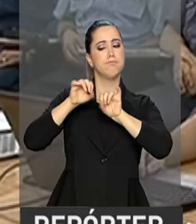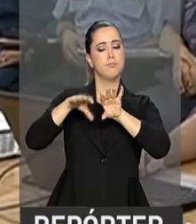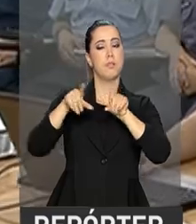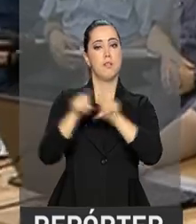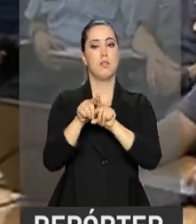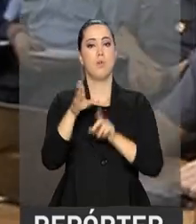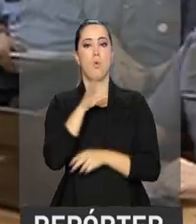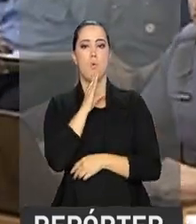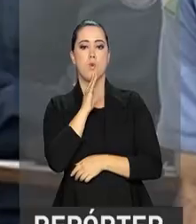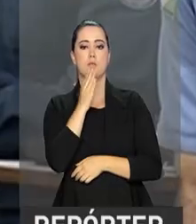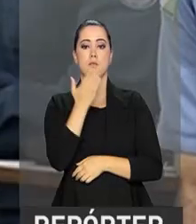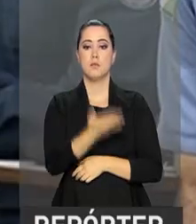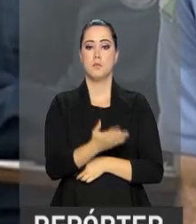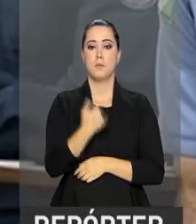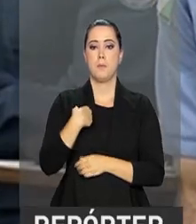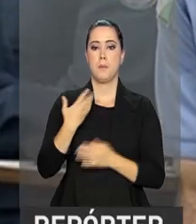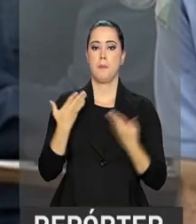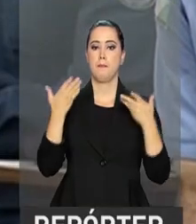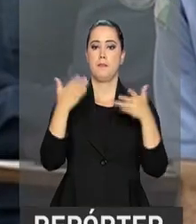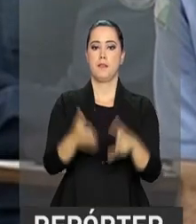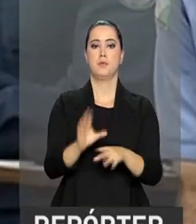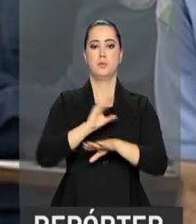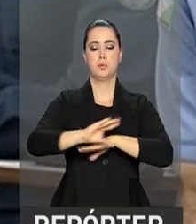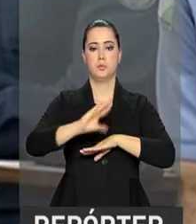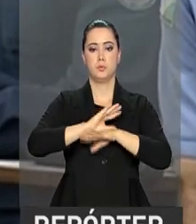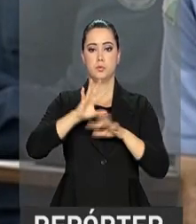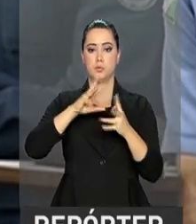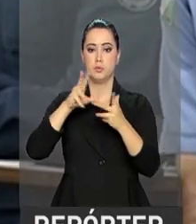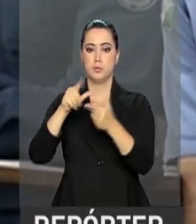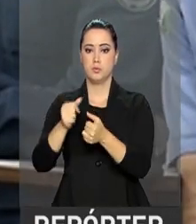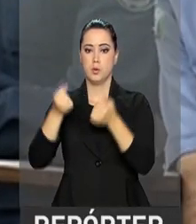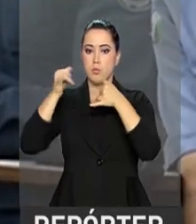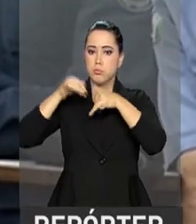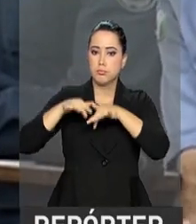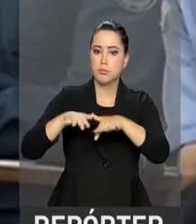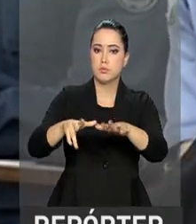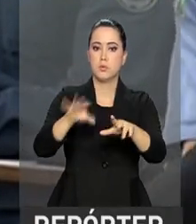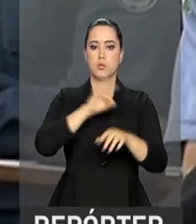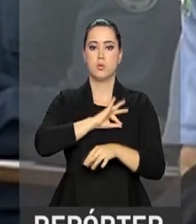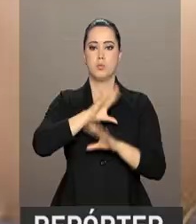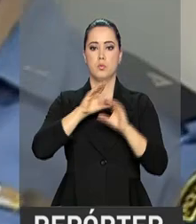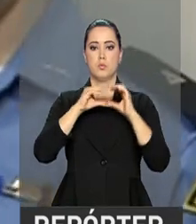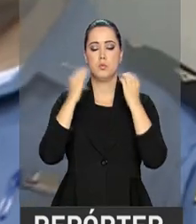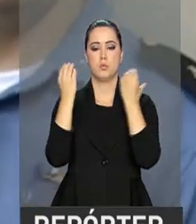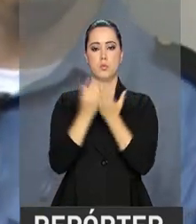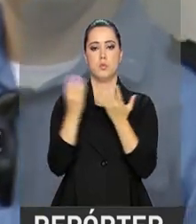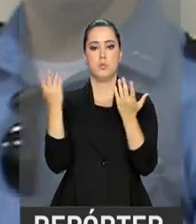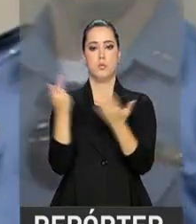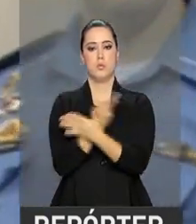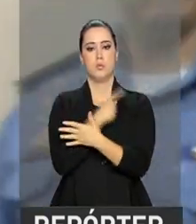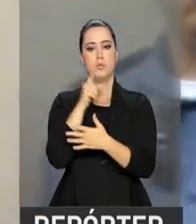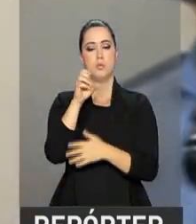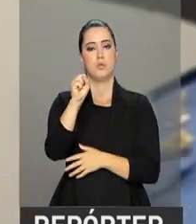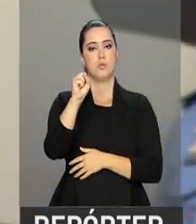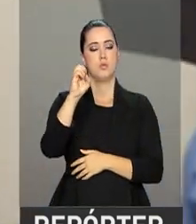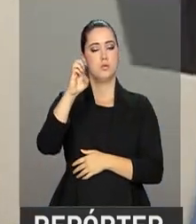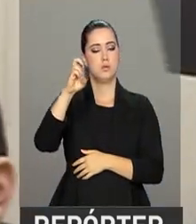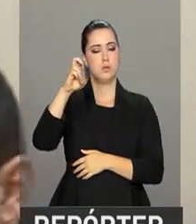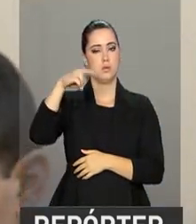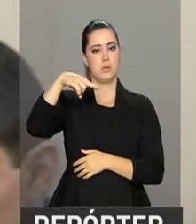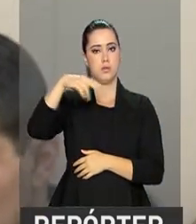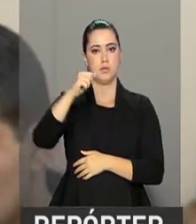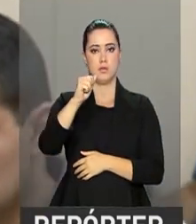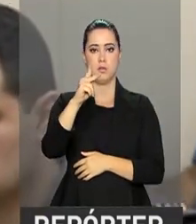é o conhecimento. Eles participam do curso internacional de multiplicador de polícia comunitária, realizado pela SENASP, a